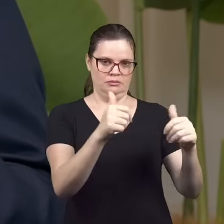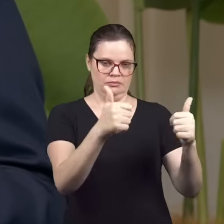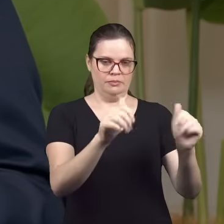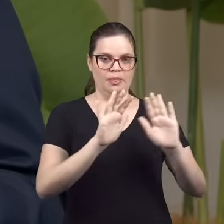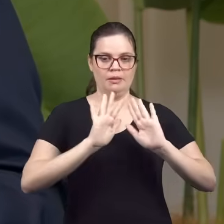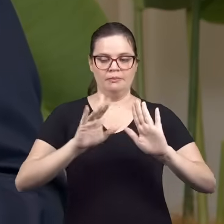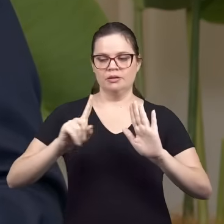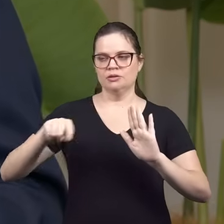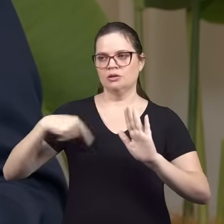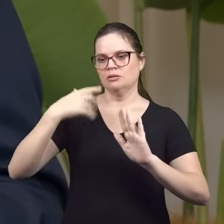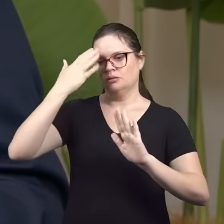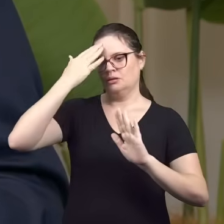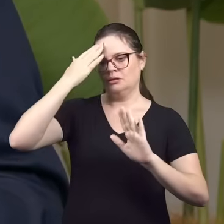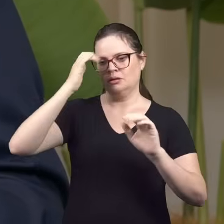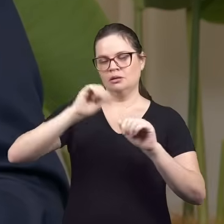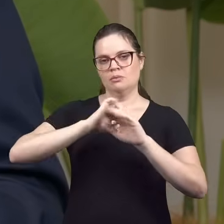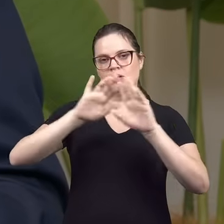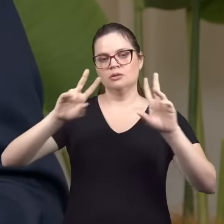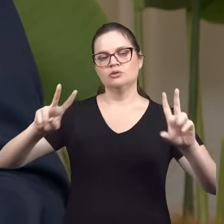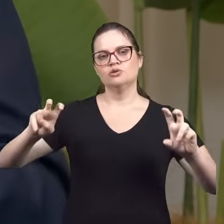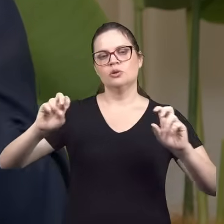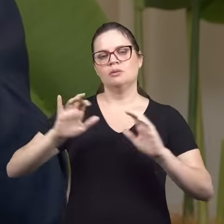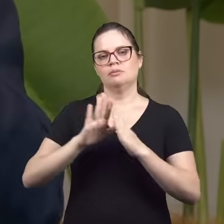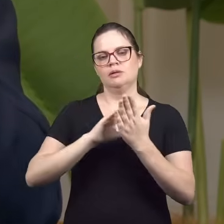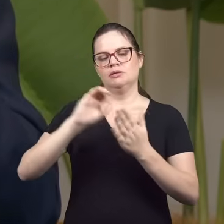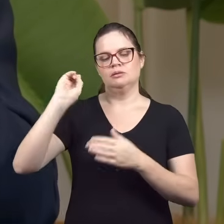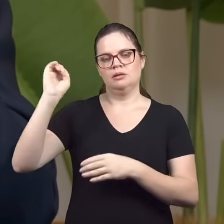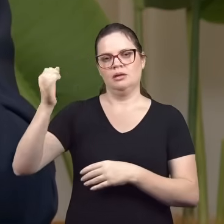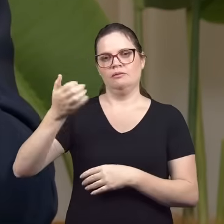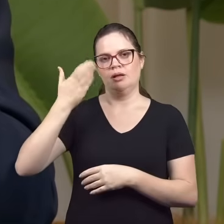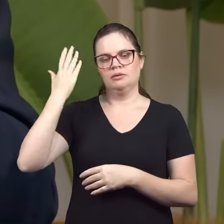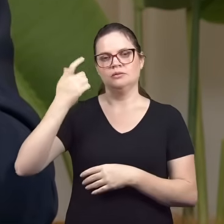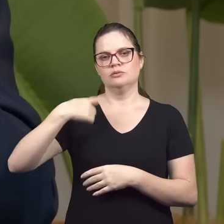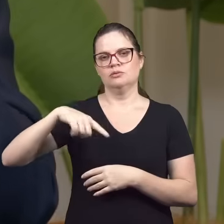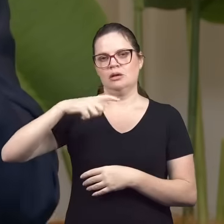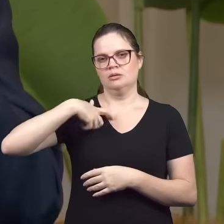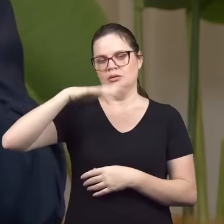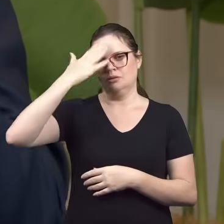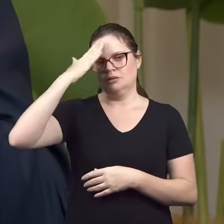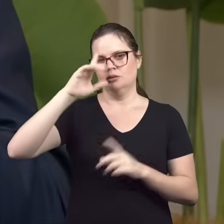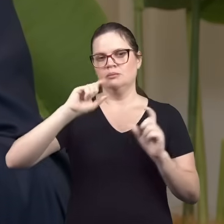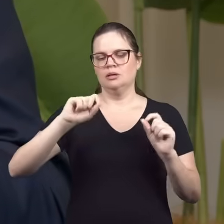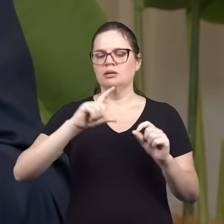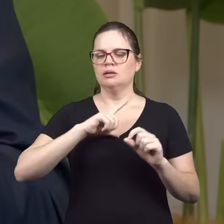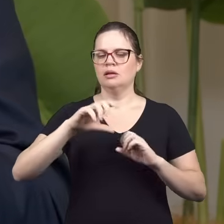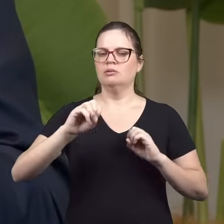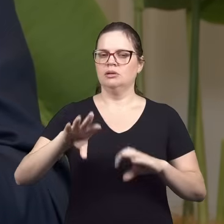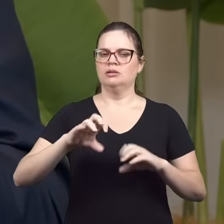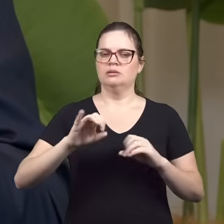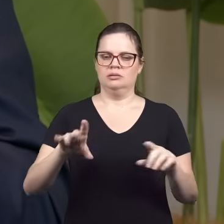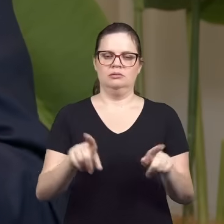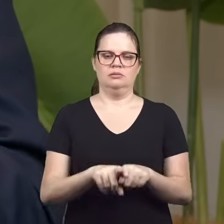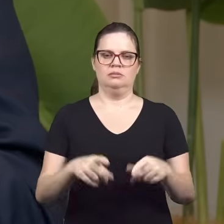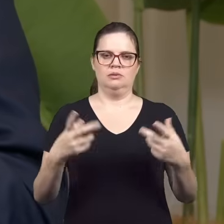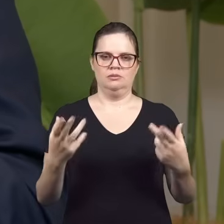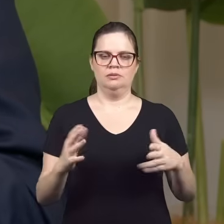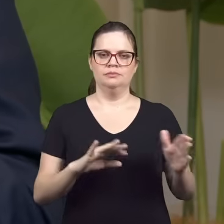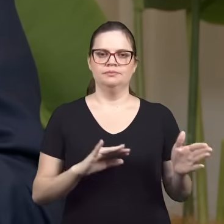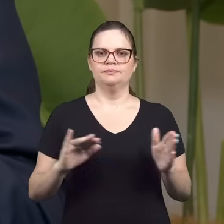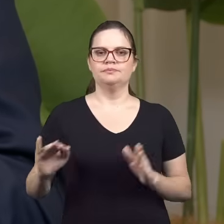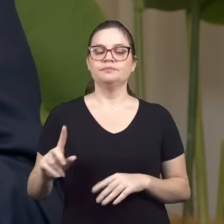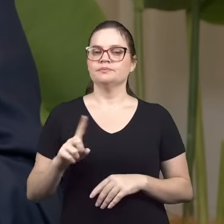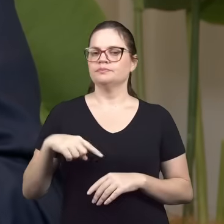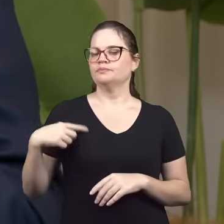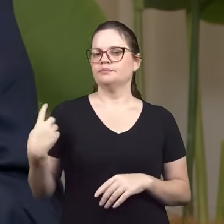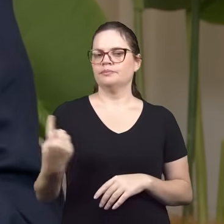palavra pela revelação do Espírito, então nós entendemos profeticamente que isso nos tem um grande ensino também. E quando